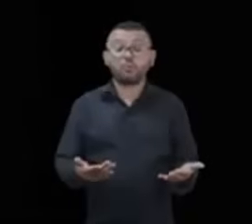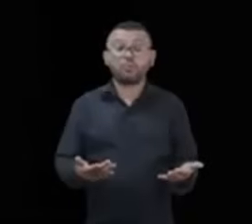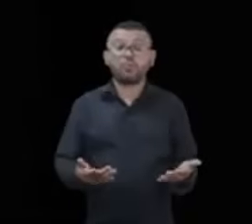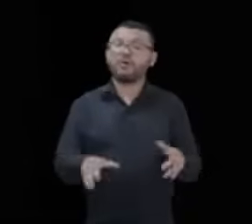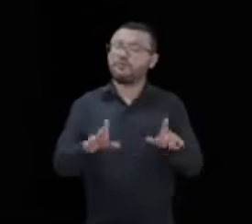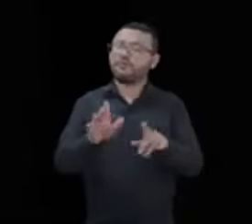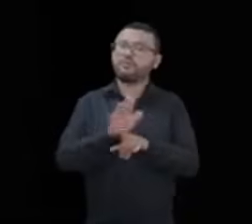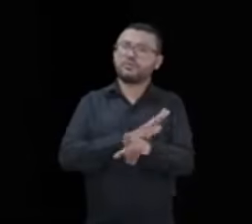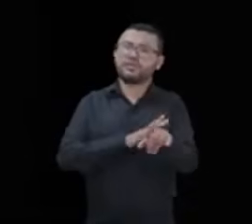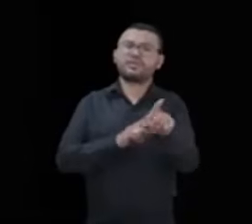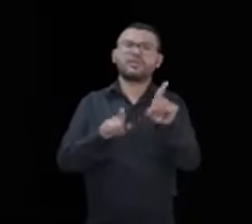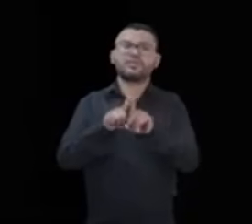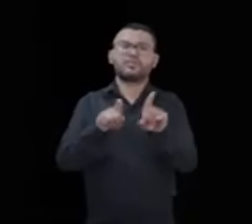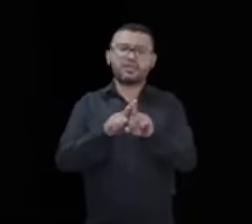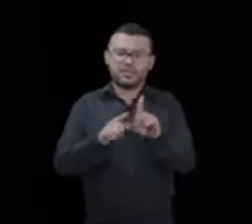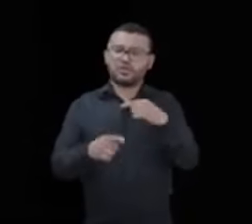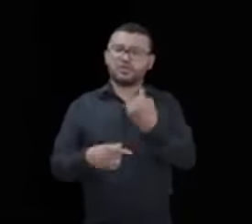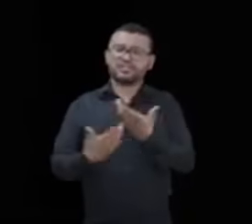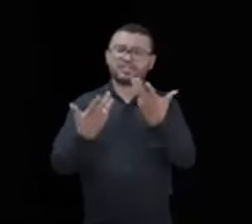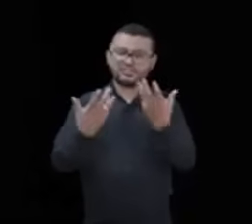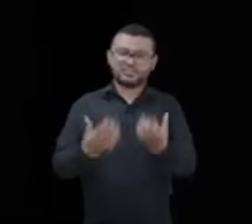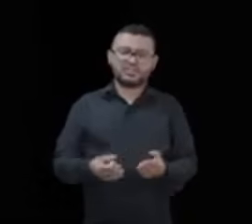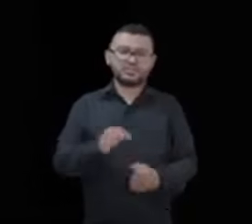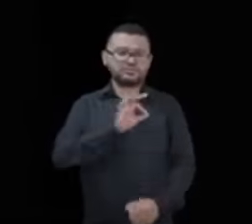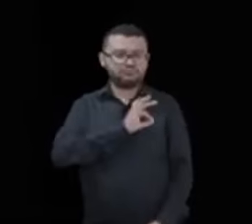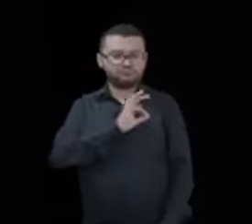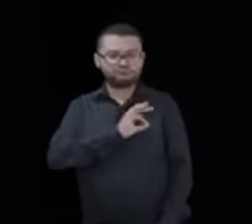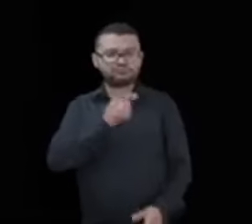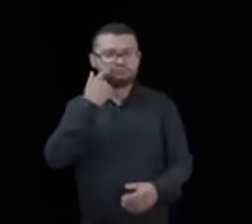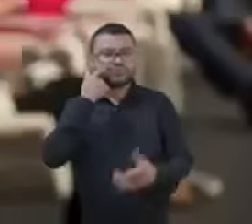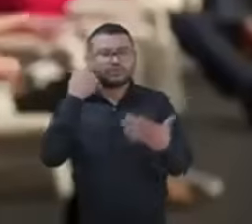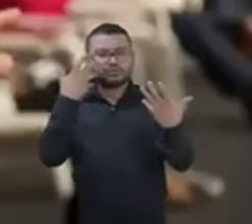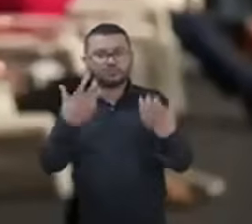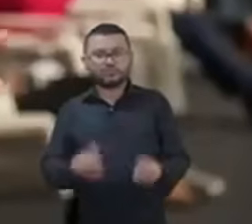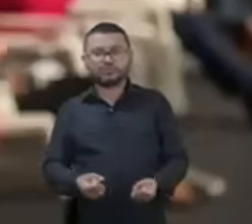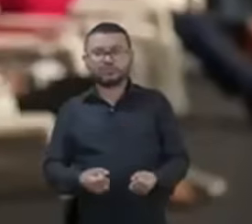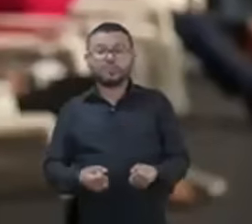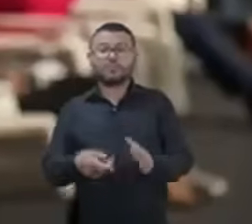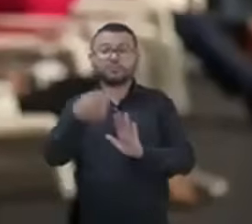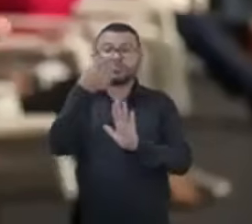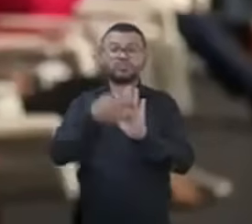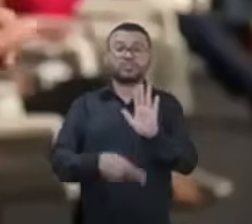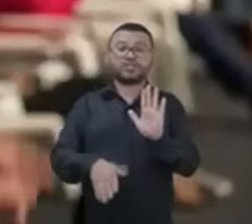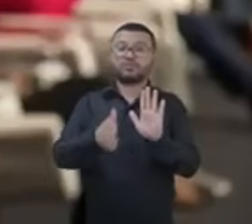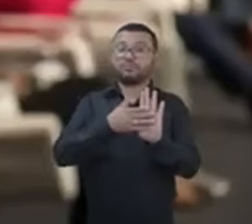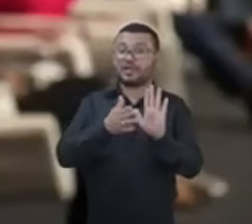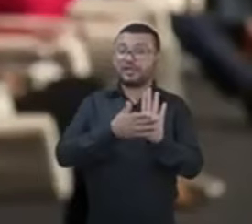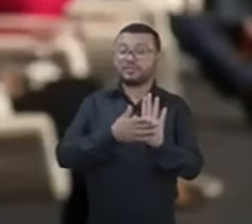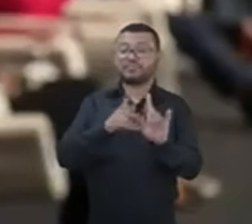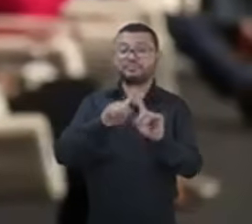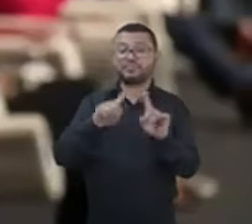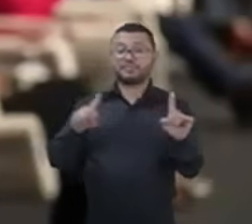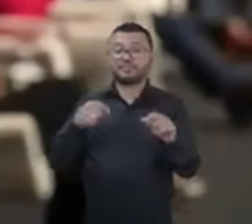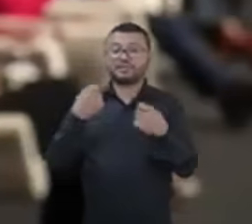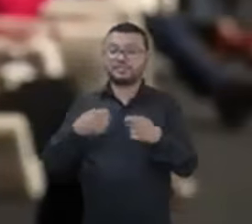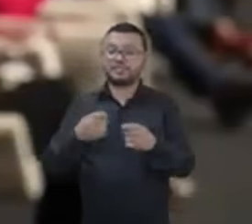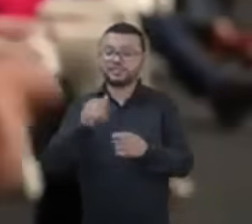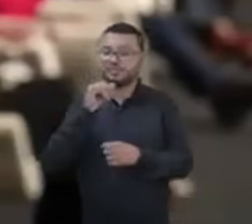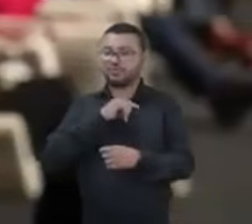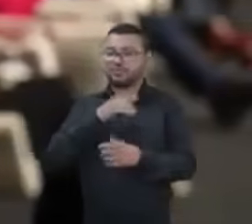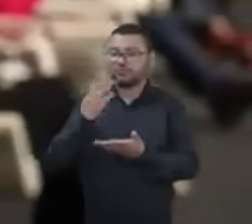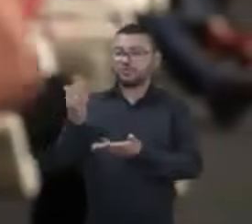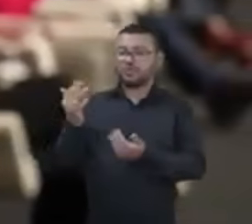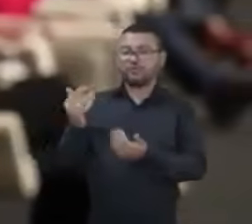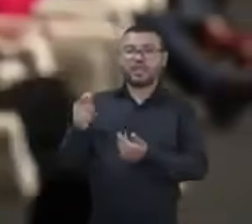Que nós defendemos segurança pública, que tenha programas para os adolescentes em conflito com a lei, porque se nós